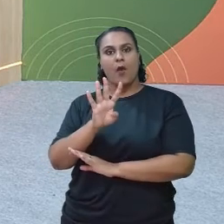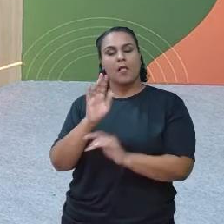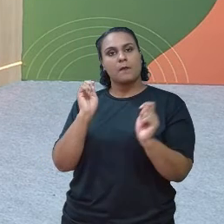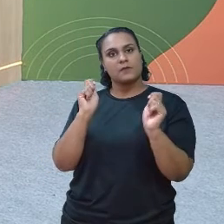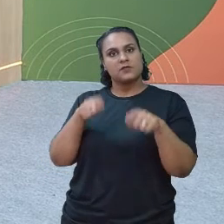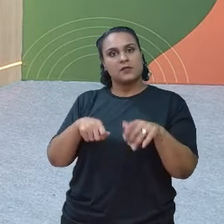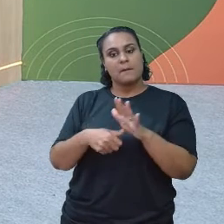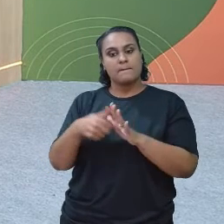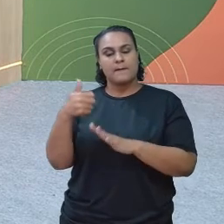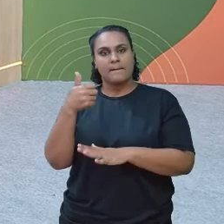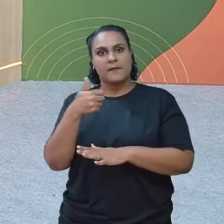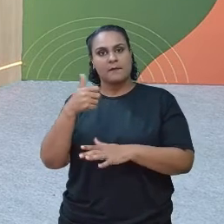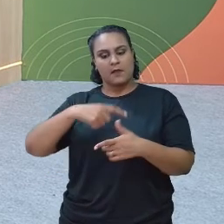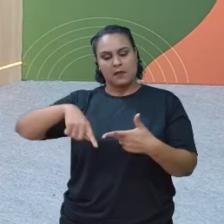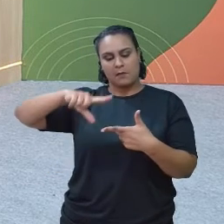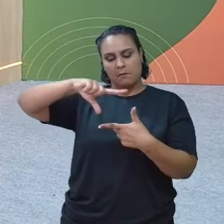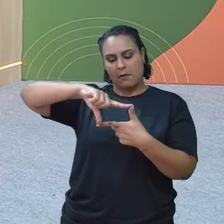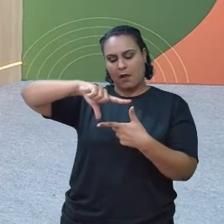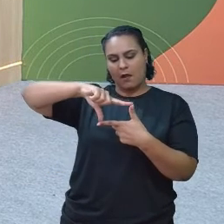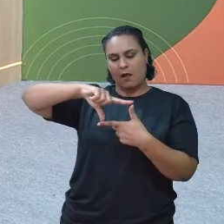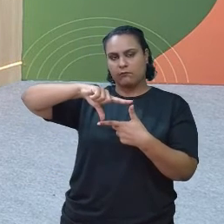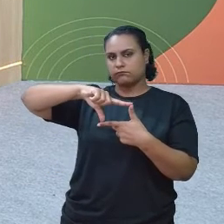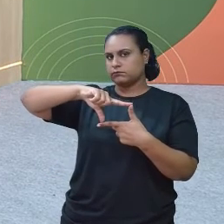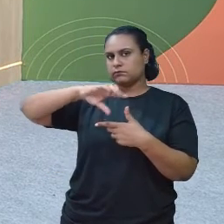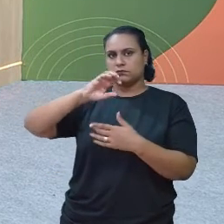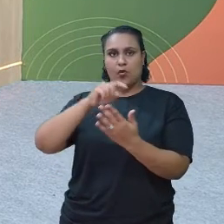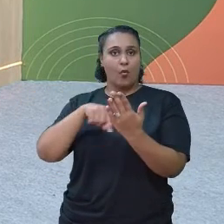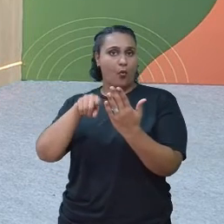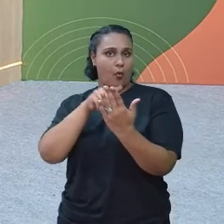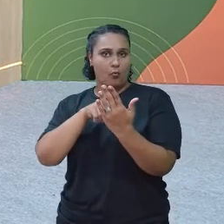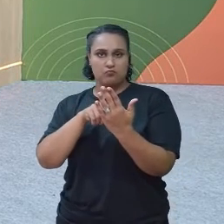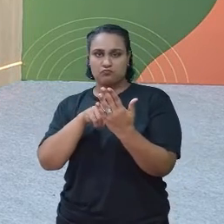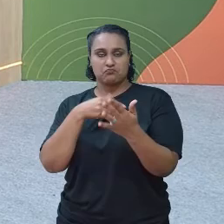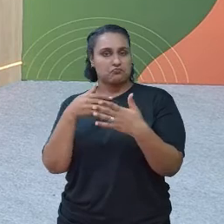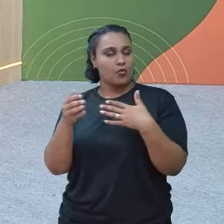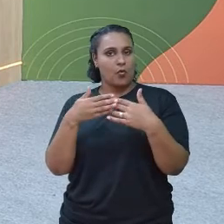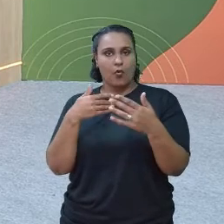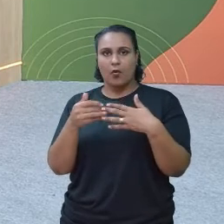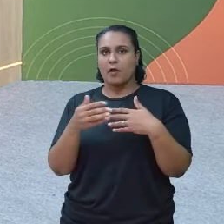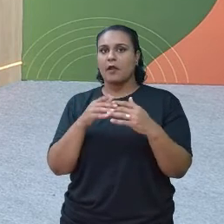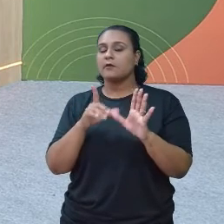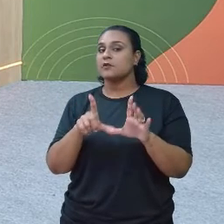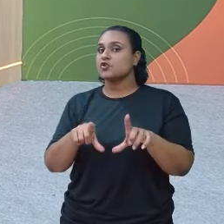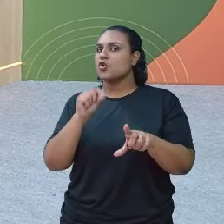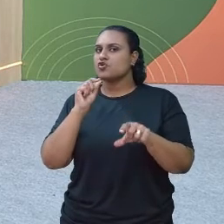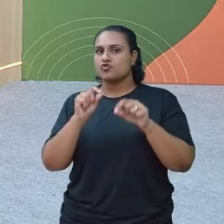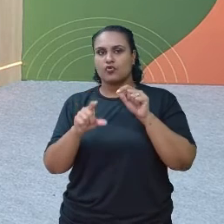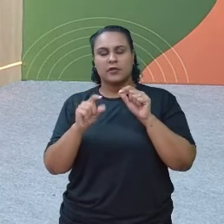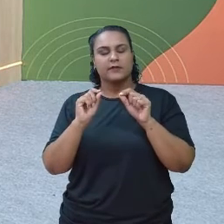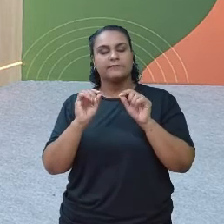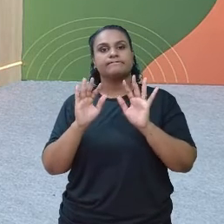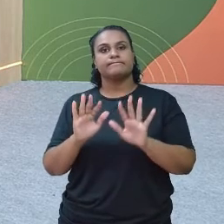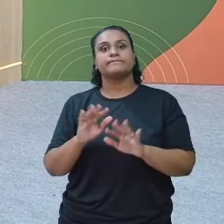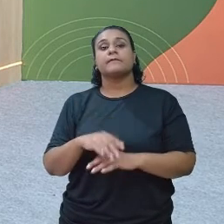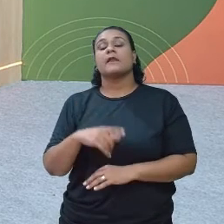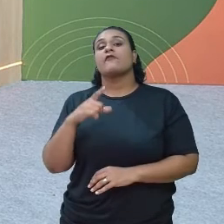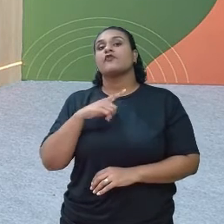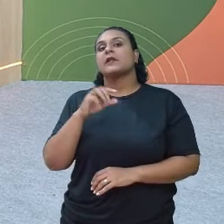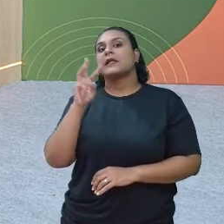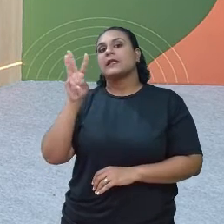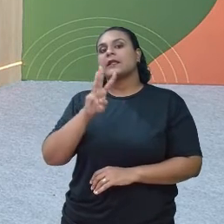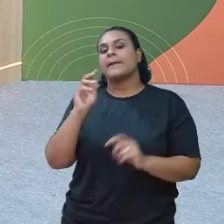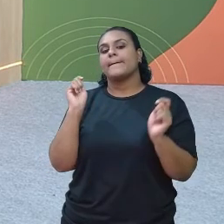para a primeira região que eu comece, né, para a região que eu decida escolher como sendo a primeira, e eu vou ter